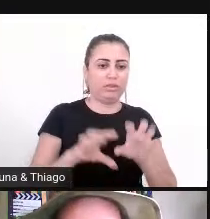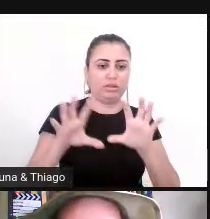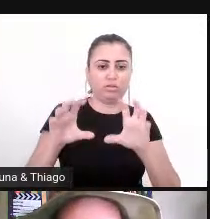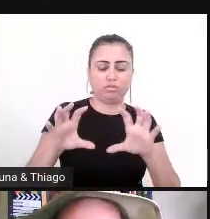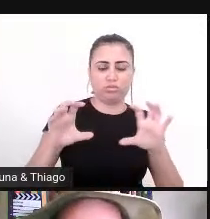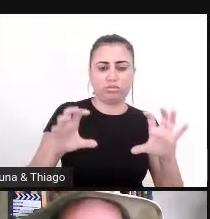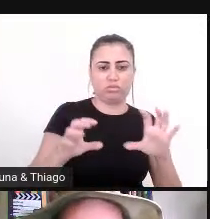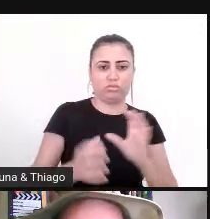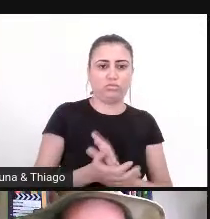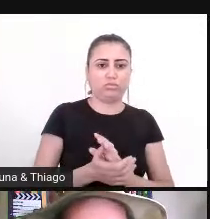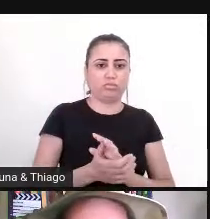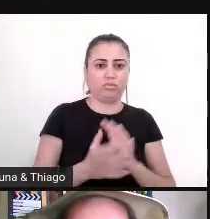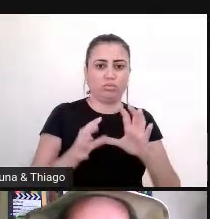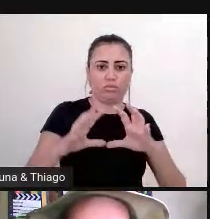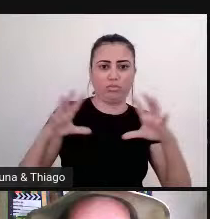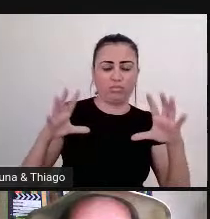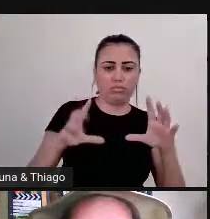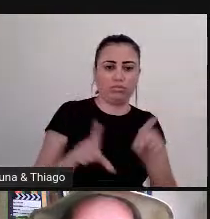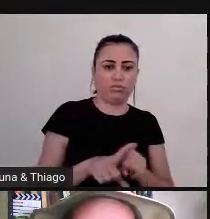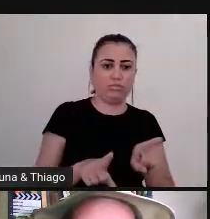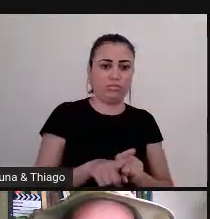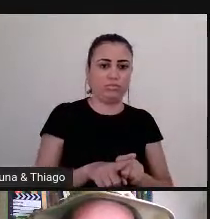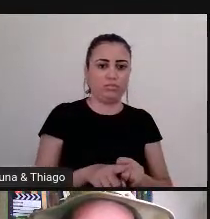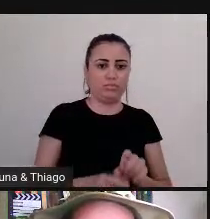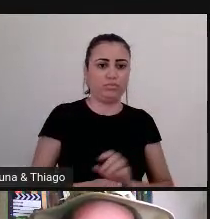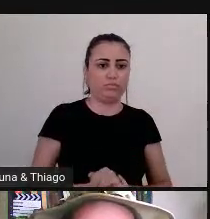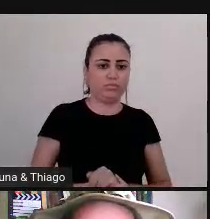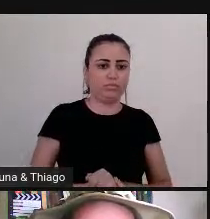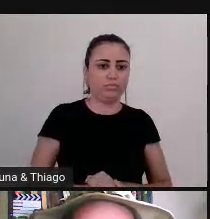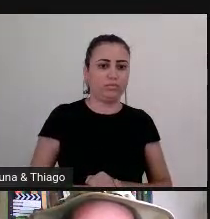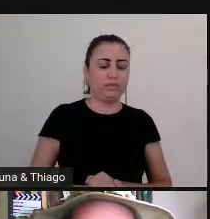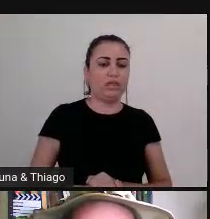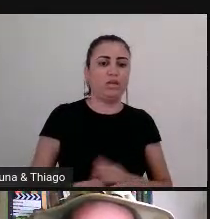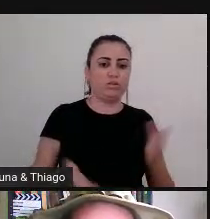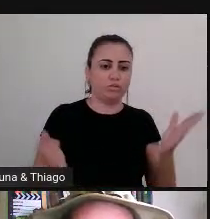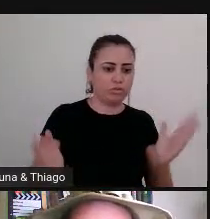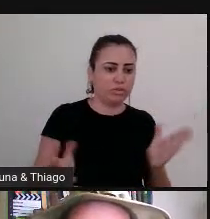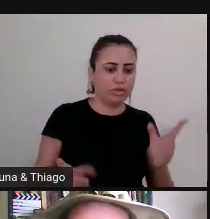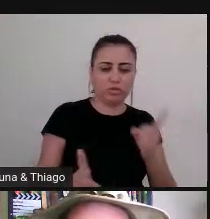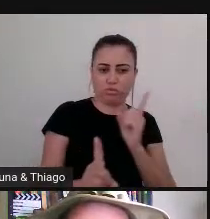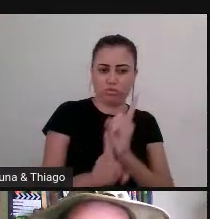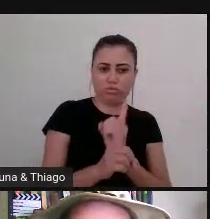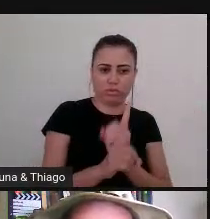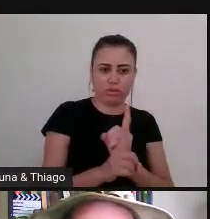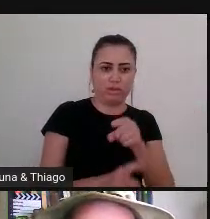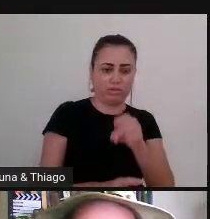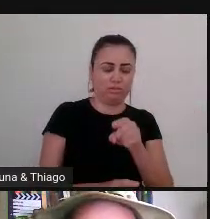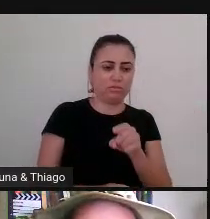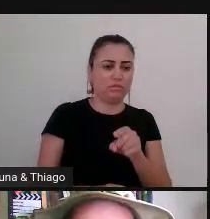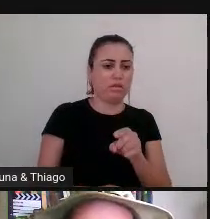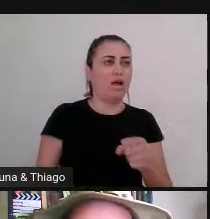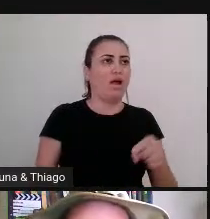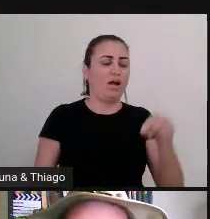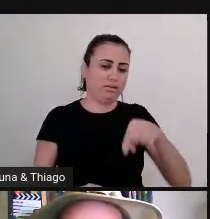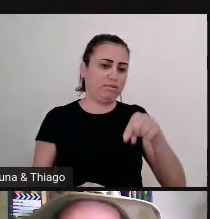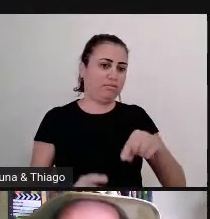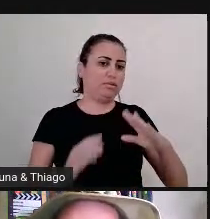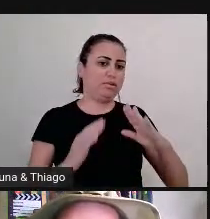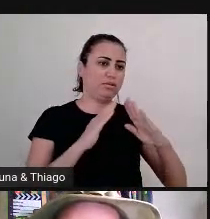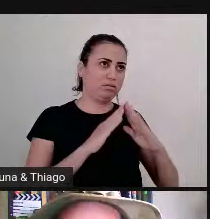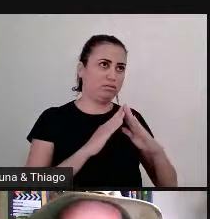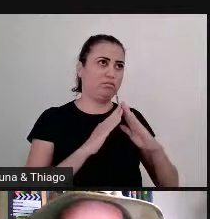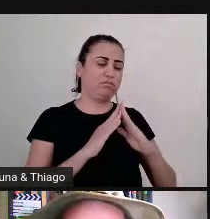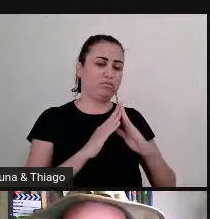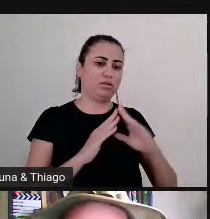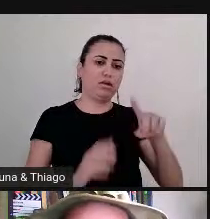A Latrodectus. Essa daqui eu já encontrei aqui em casa, né? Onde eu moro, já achei dessa aranha. Lá em Curitiba